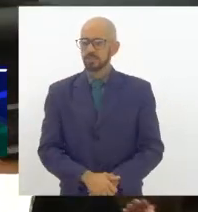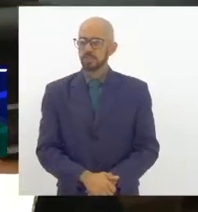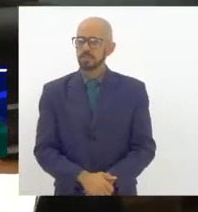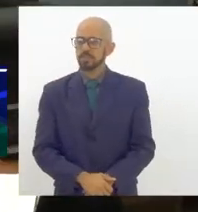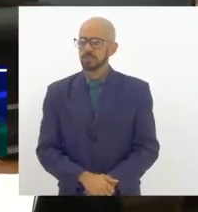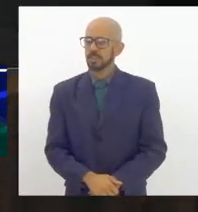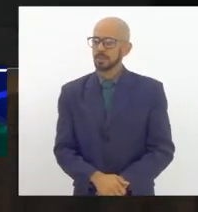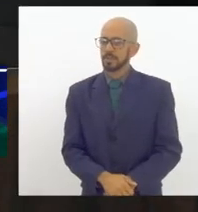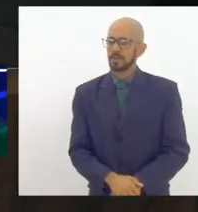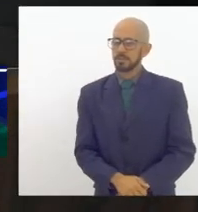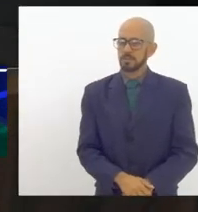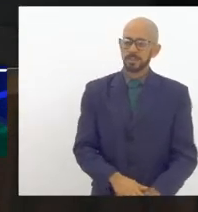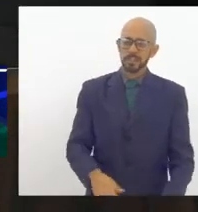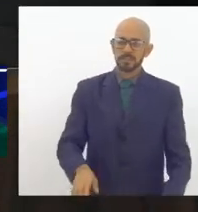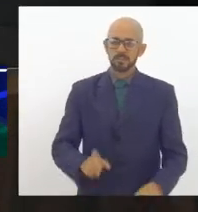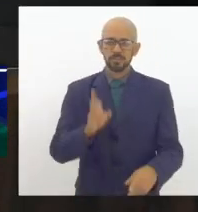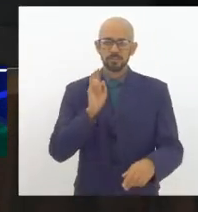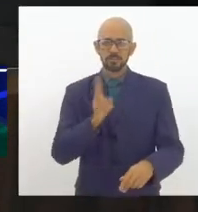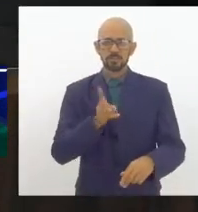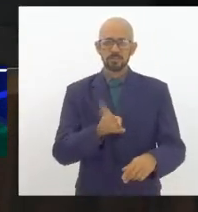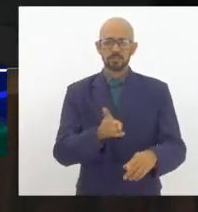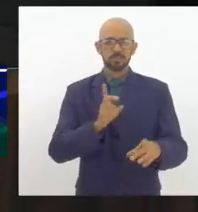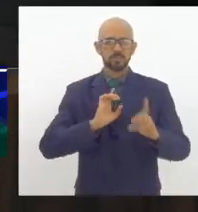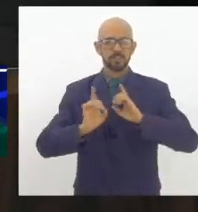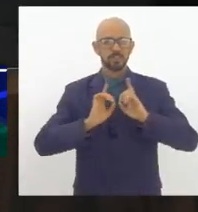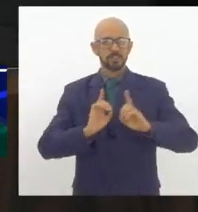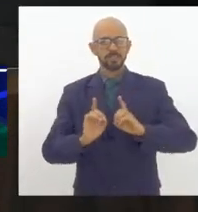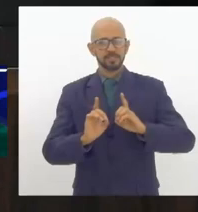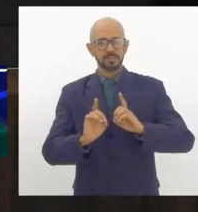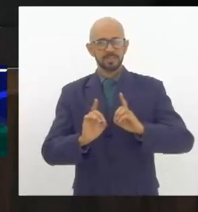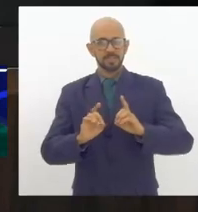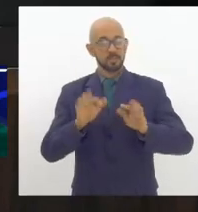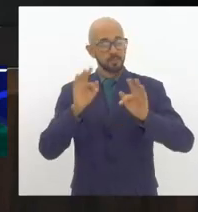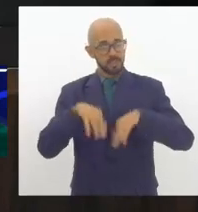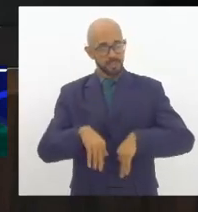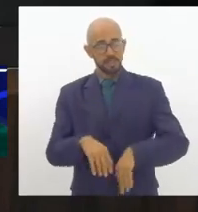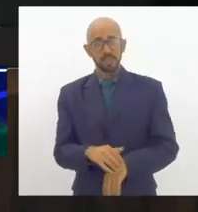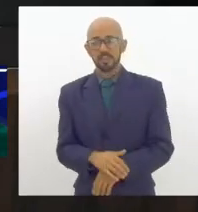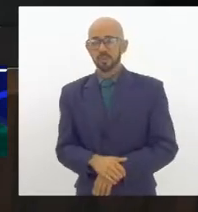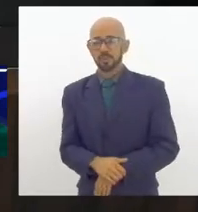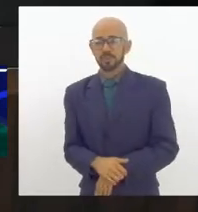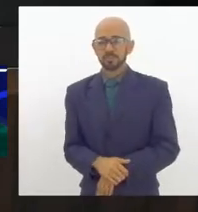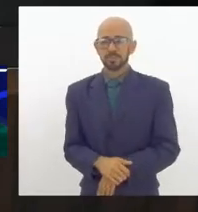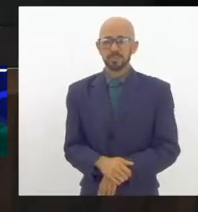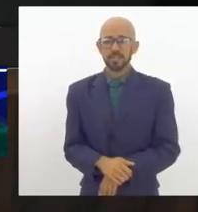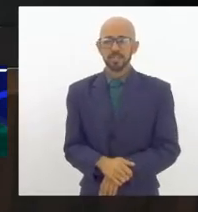continue excursão não havendo Quem Queira discutir encerrada a discussão